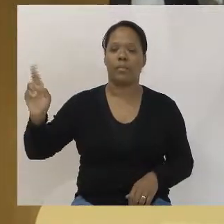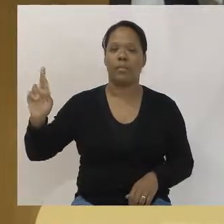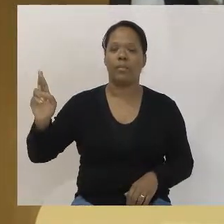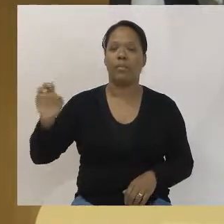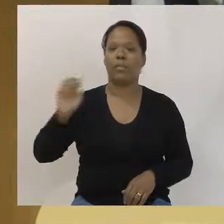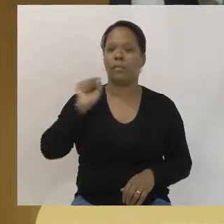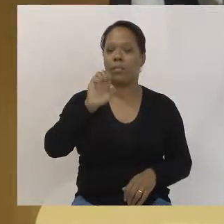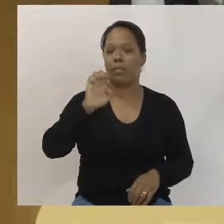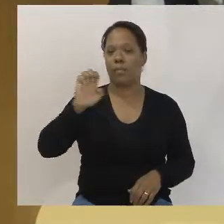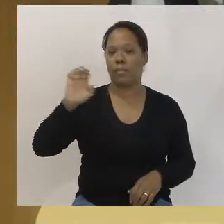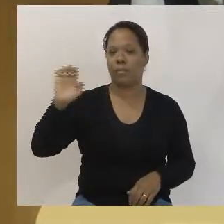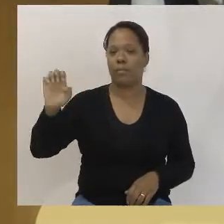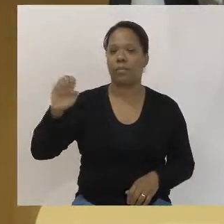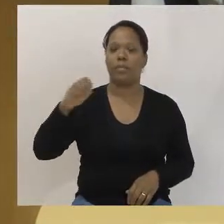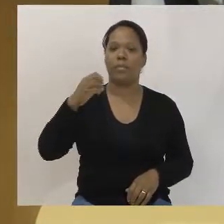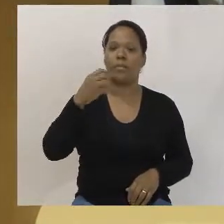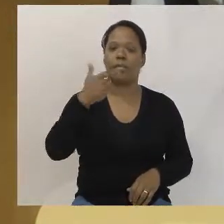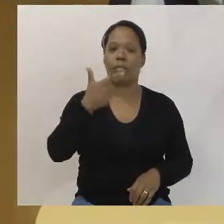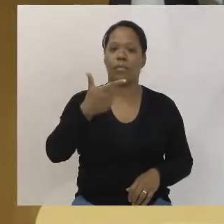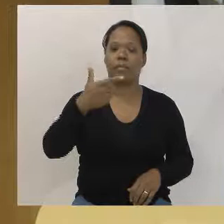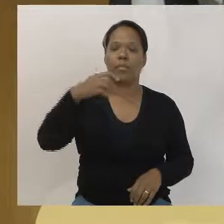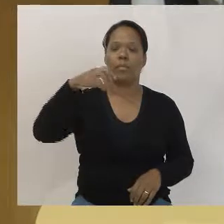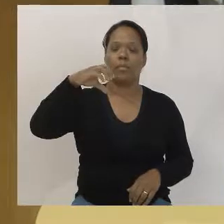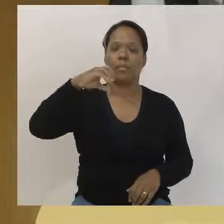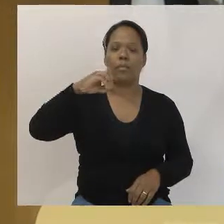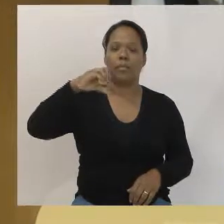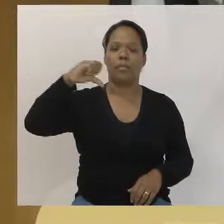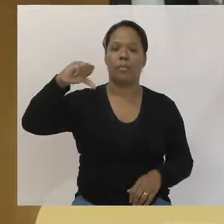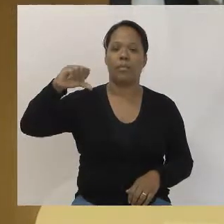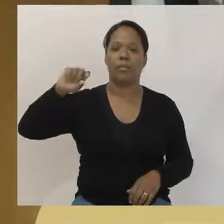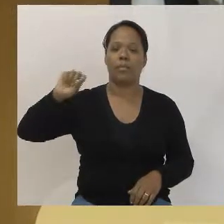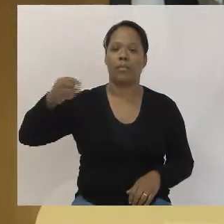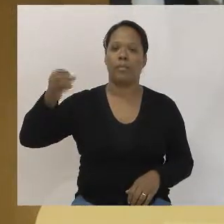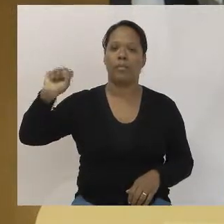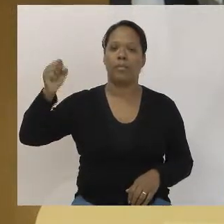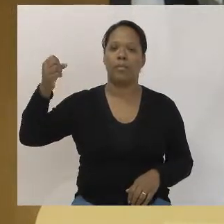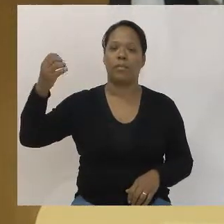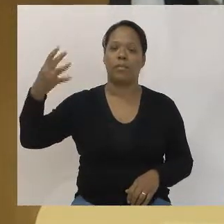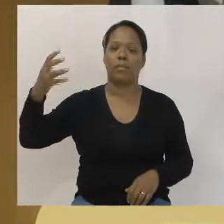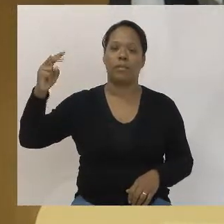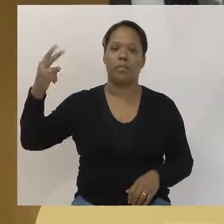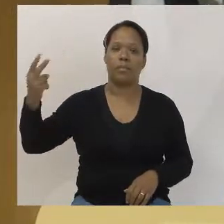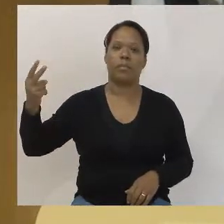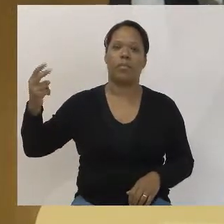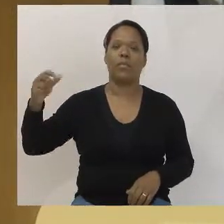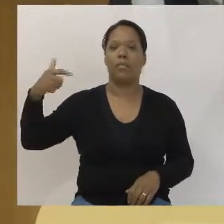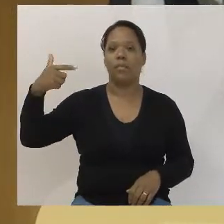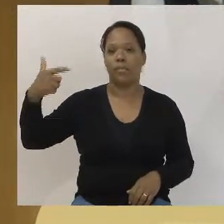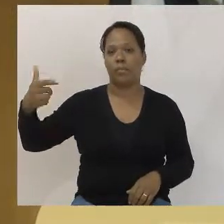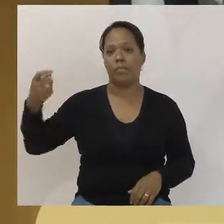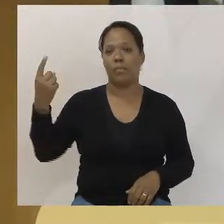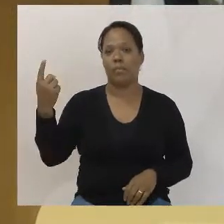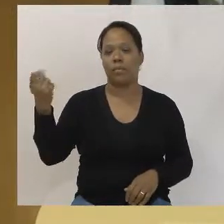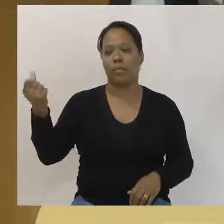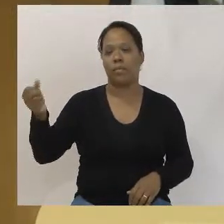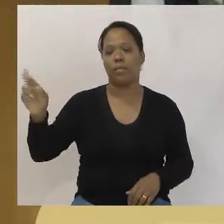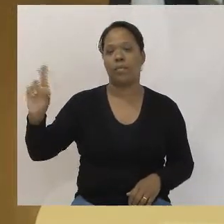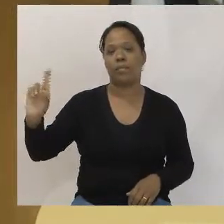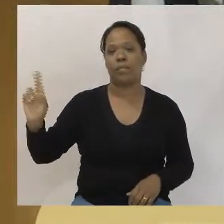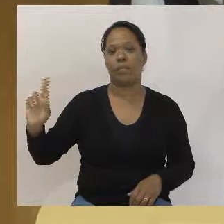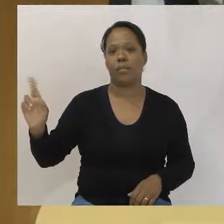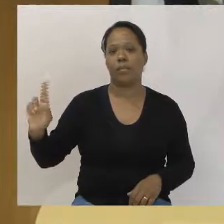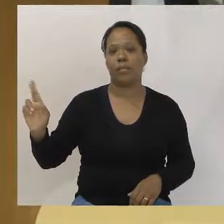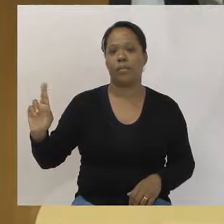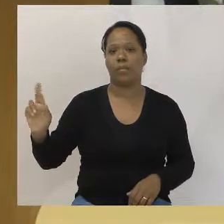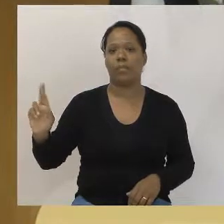sai 209 milhões oitocentos e quarenta e dois mil duzentos e dezesseis reais